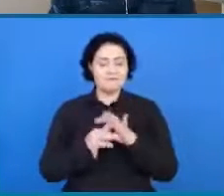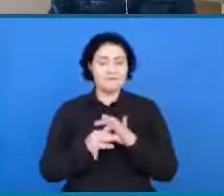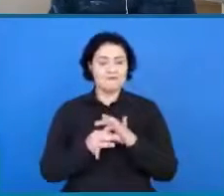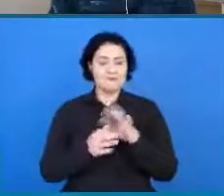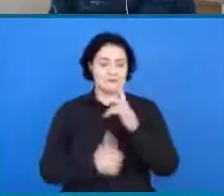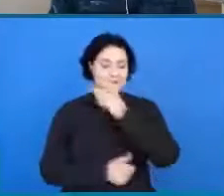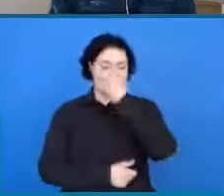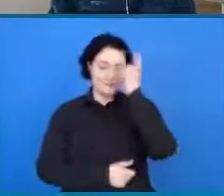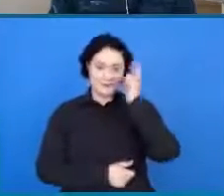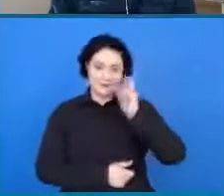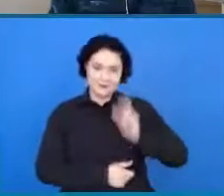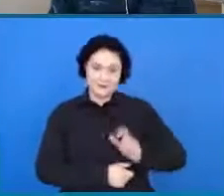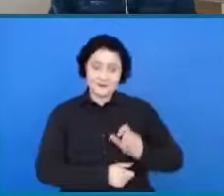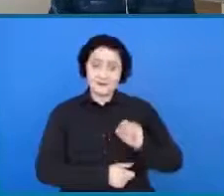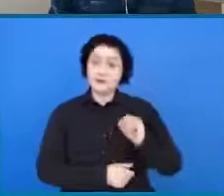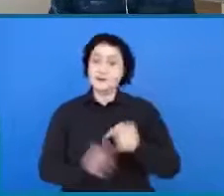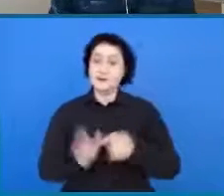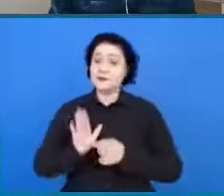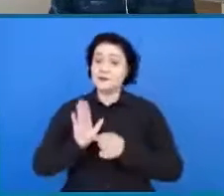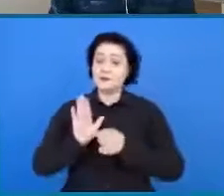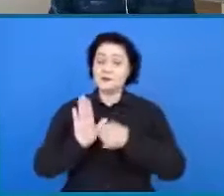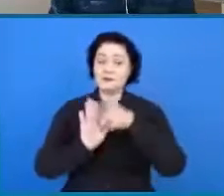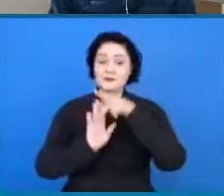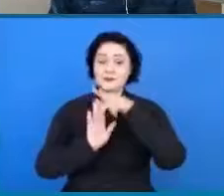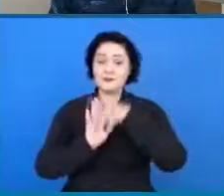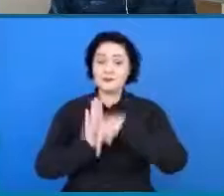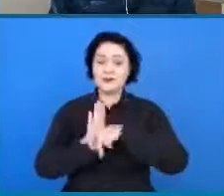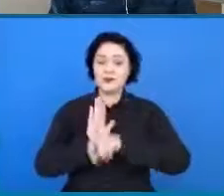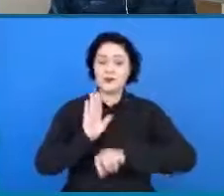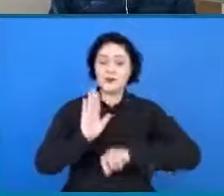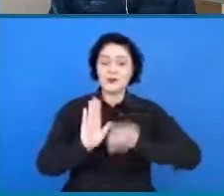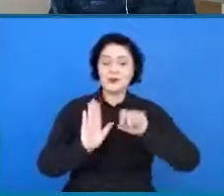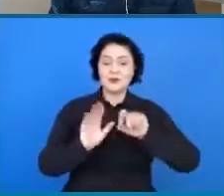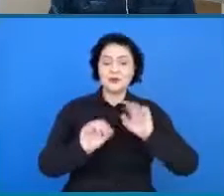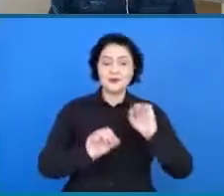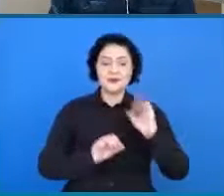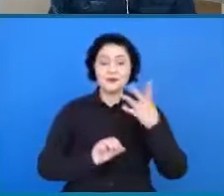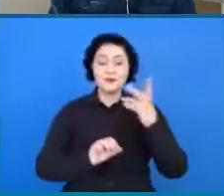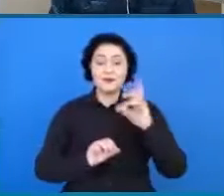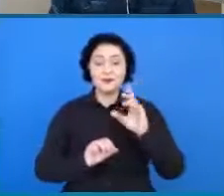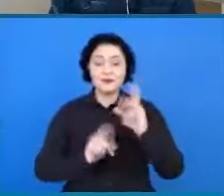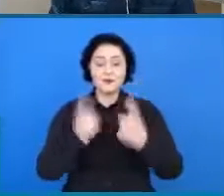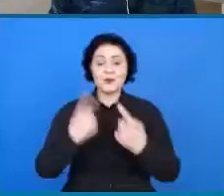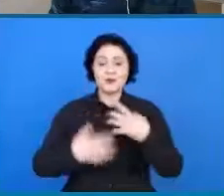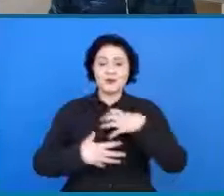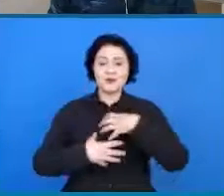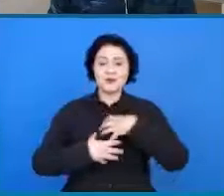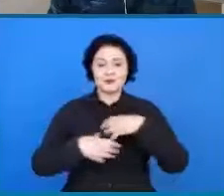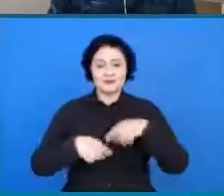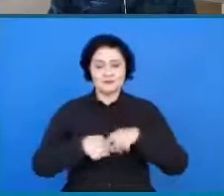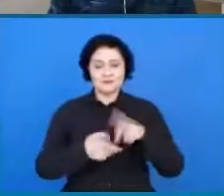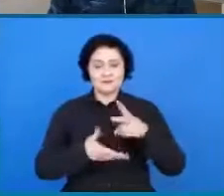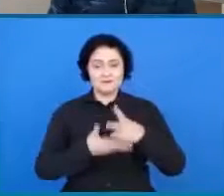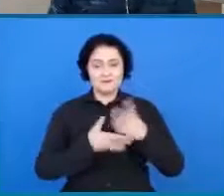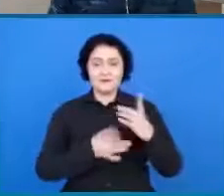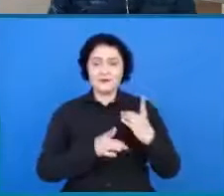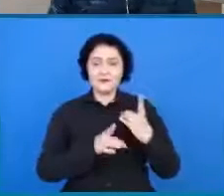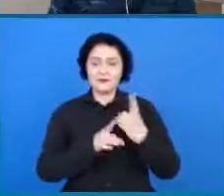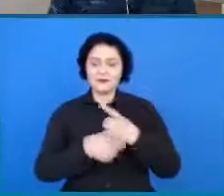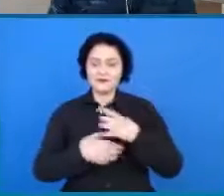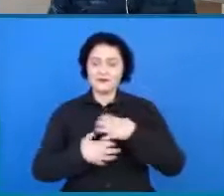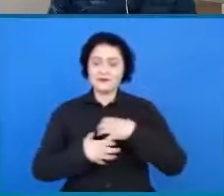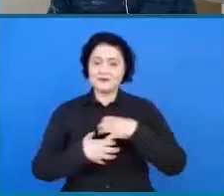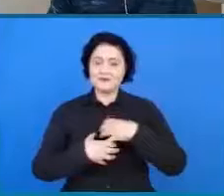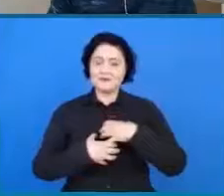outras pessoas quando apresentamos o nosso projeto que quer que a gente está levando de que forma sempre Encontramos uma